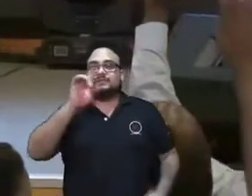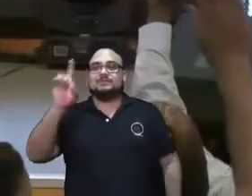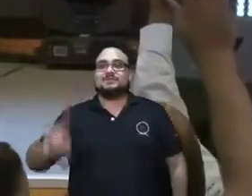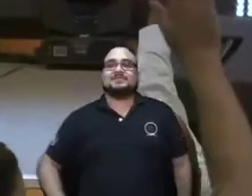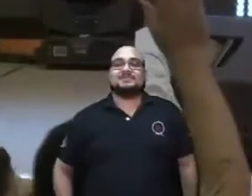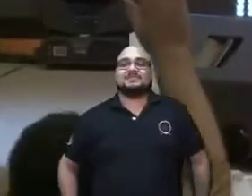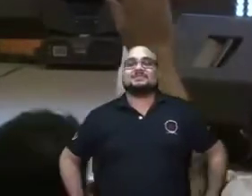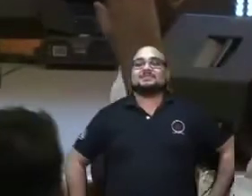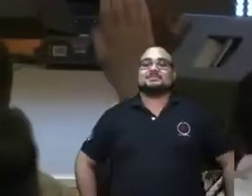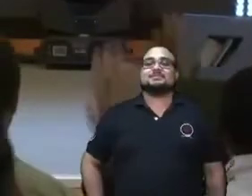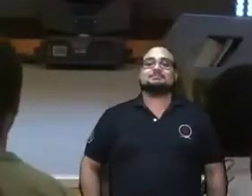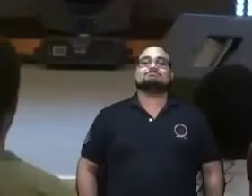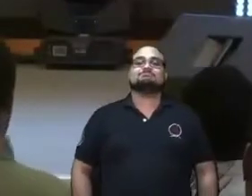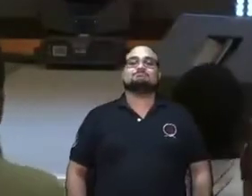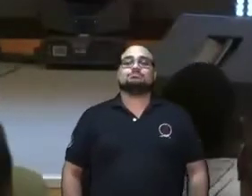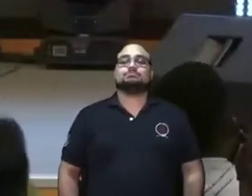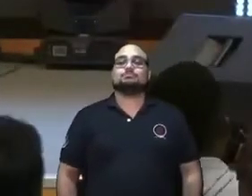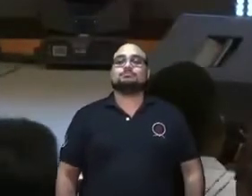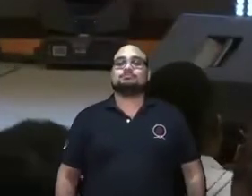Por essa palavra.